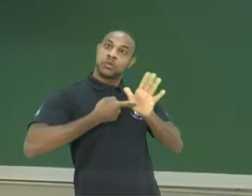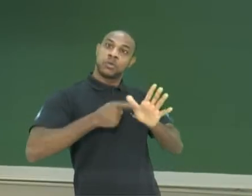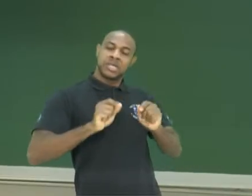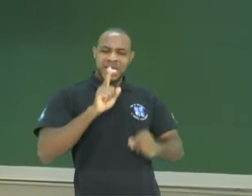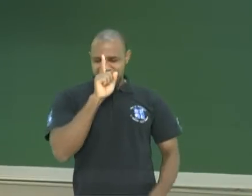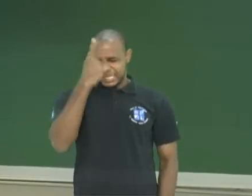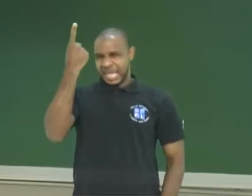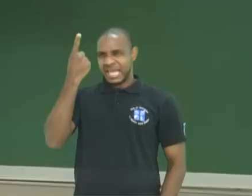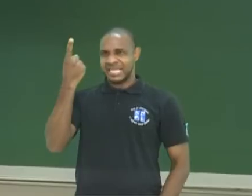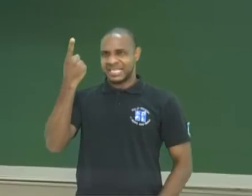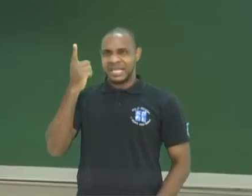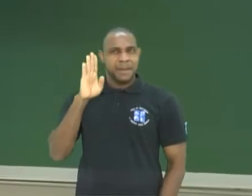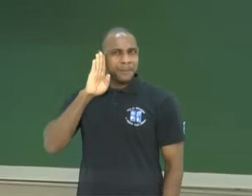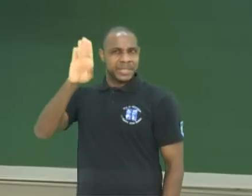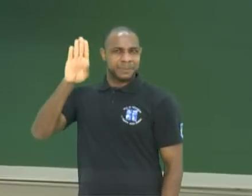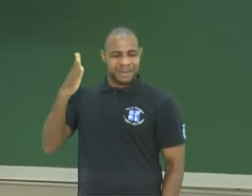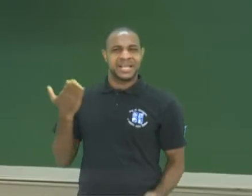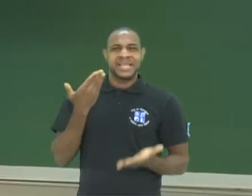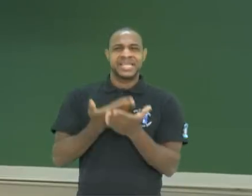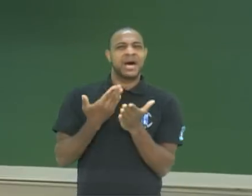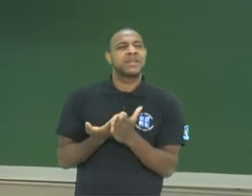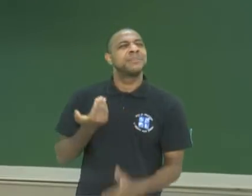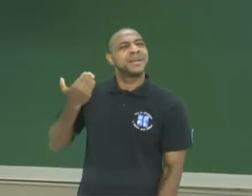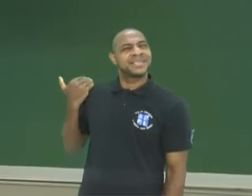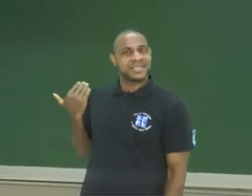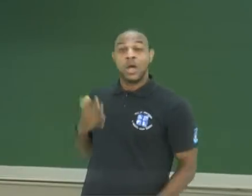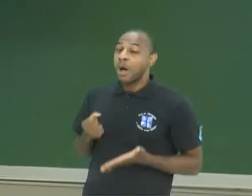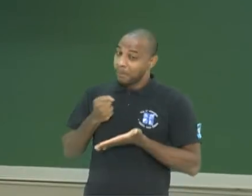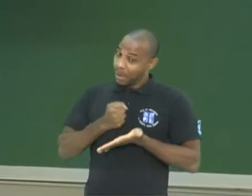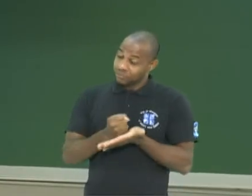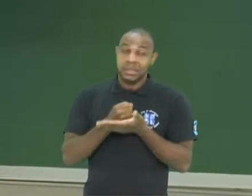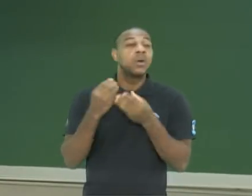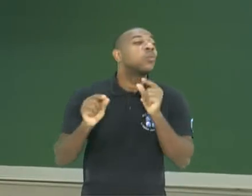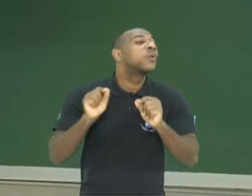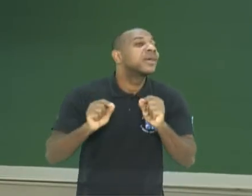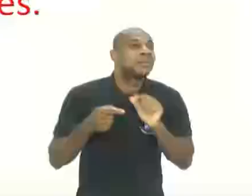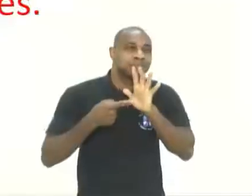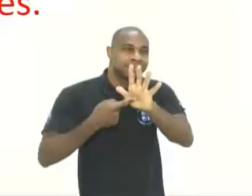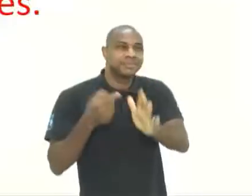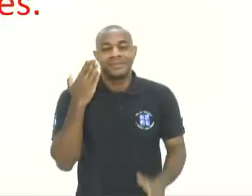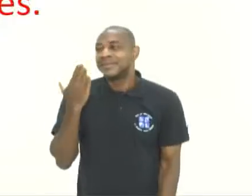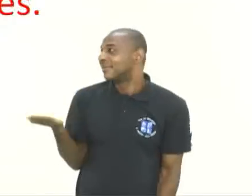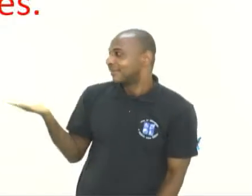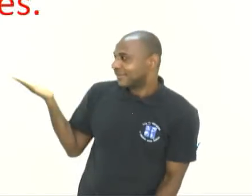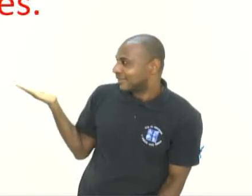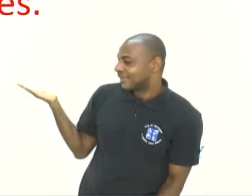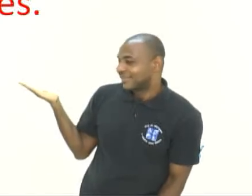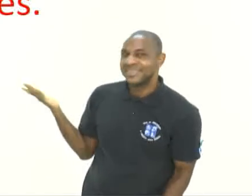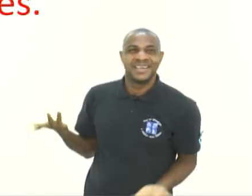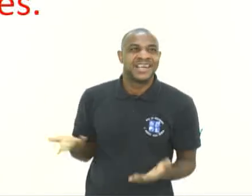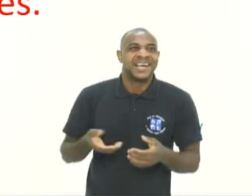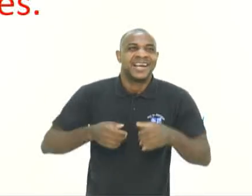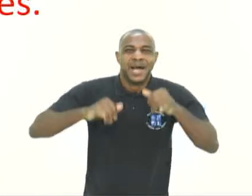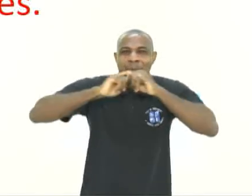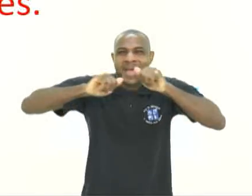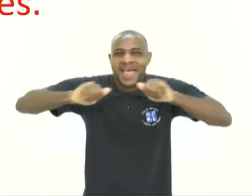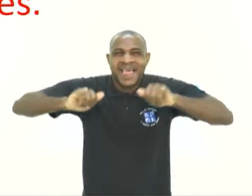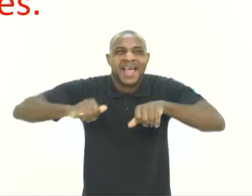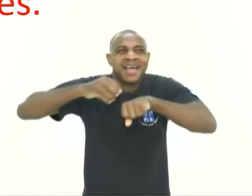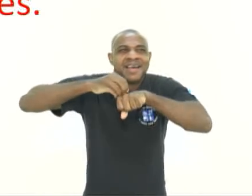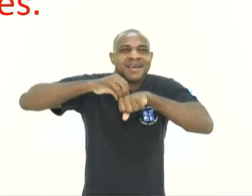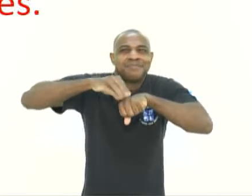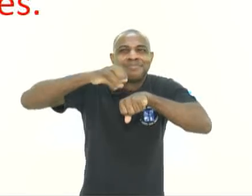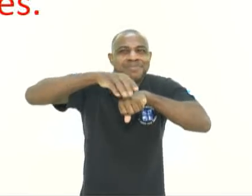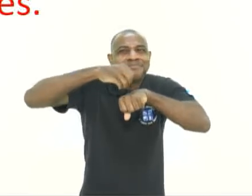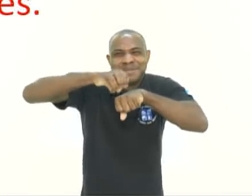ideias principais na aula anterior? Para ajudá-los, eu coloquei aqui, ó. Muitas mensagens são espalhadas na internet e